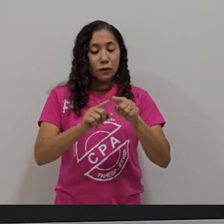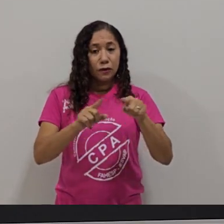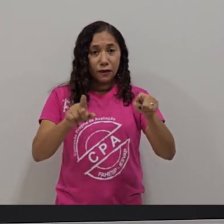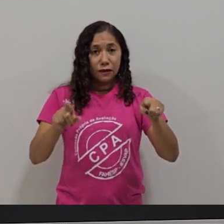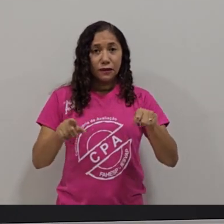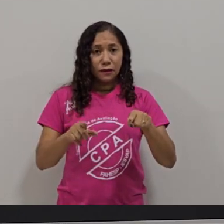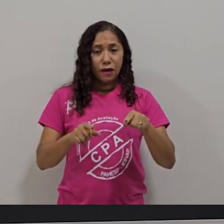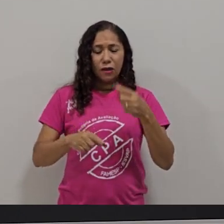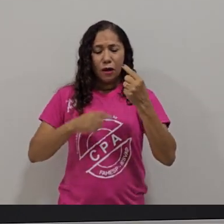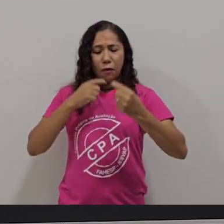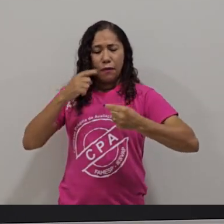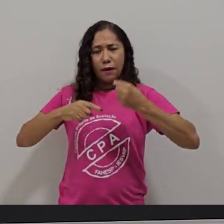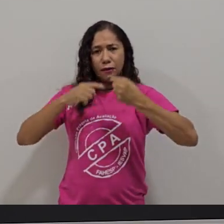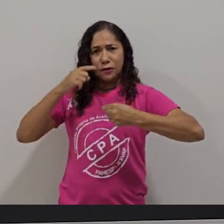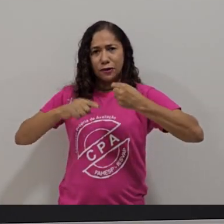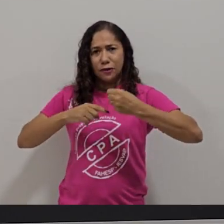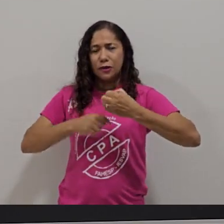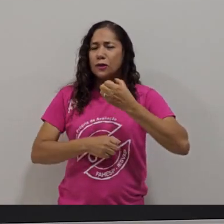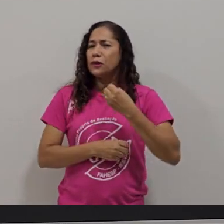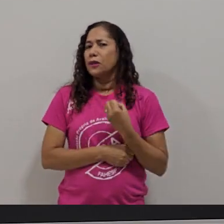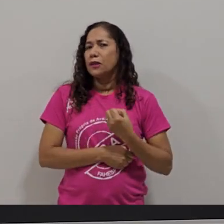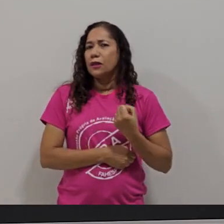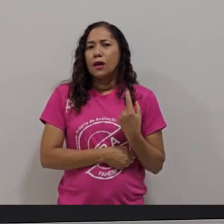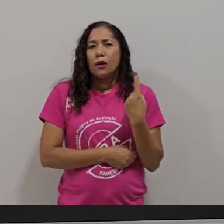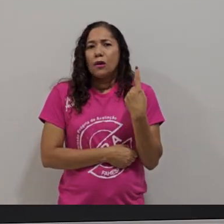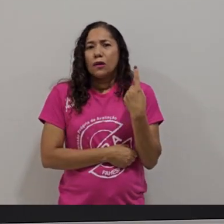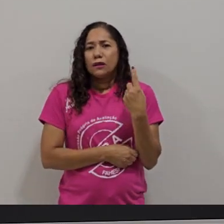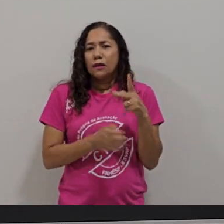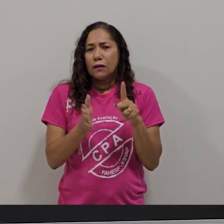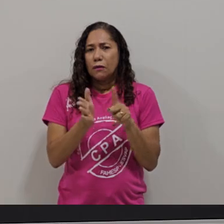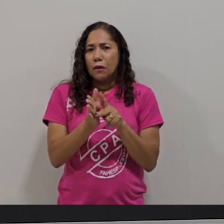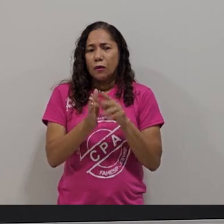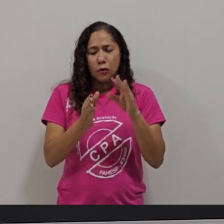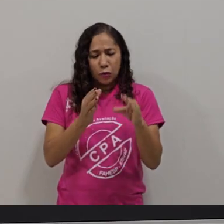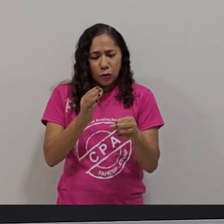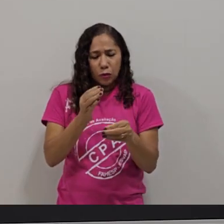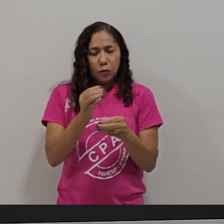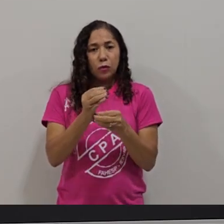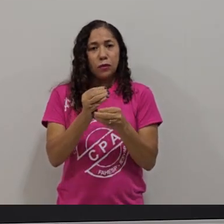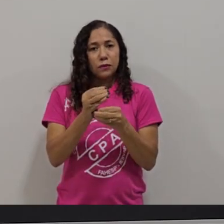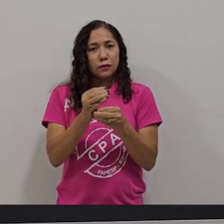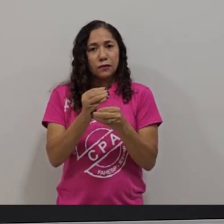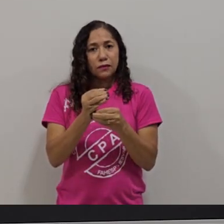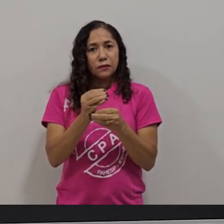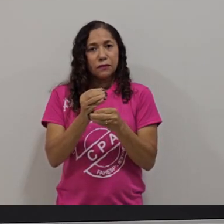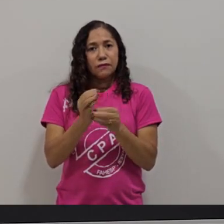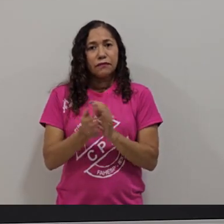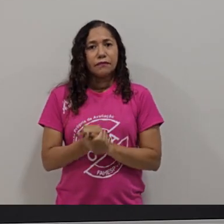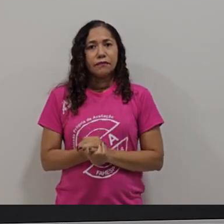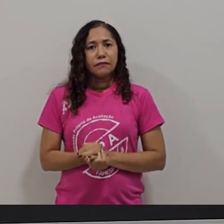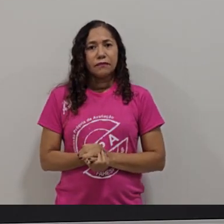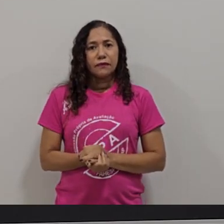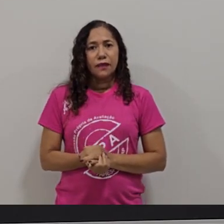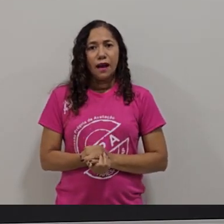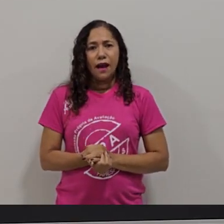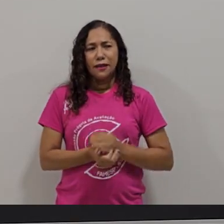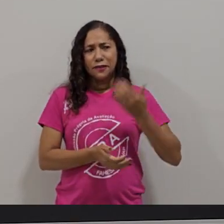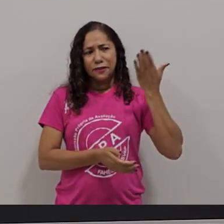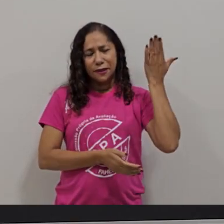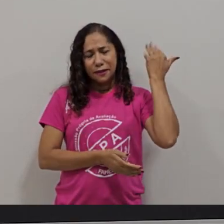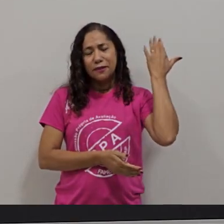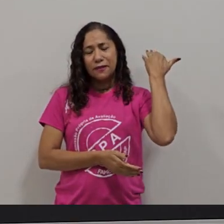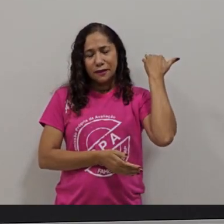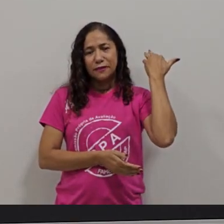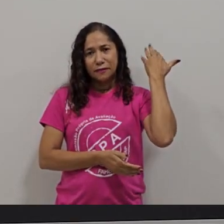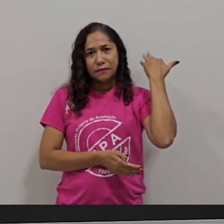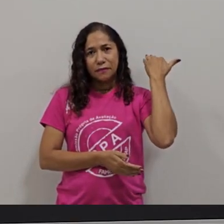para discutir qual seria o tema do projeto integrador desse semestre, né? E já havia um precedente de